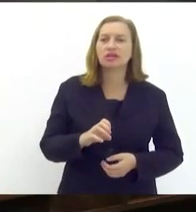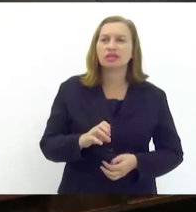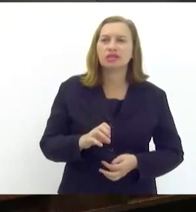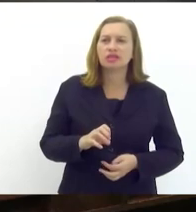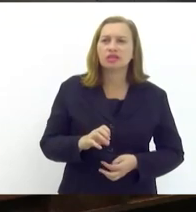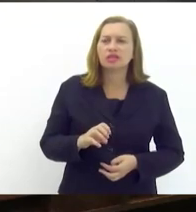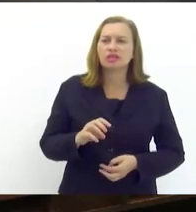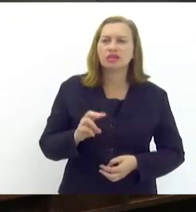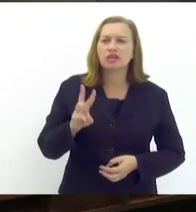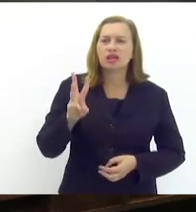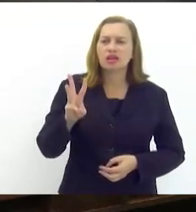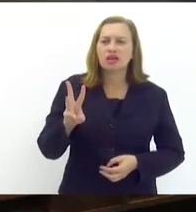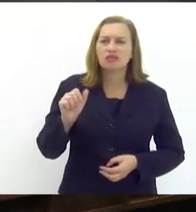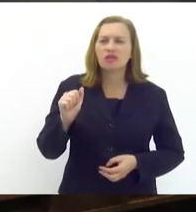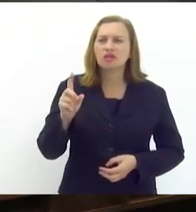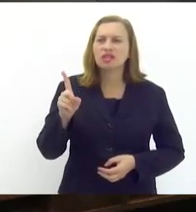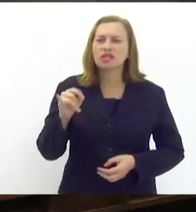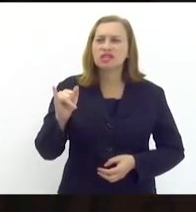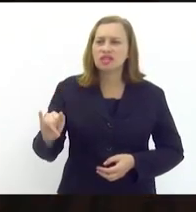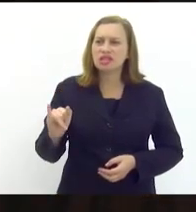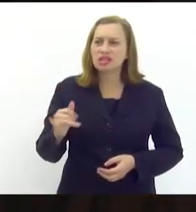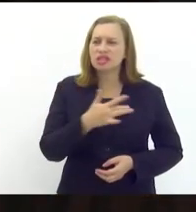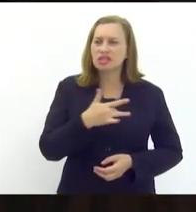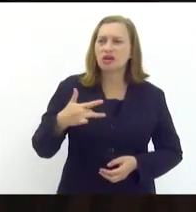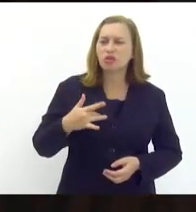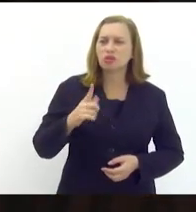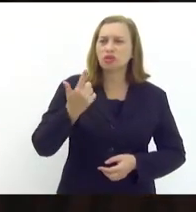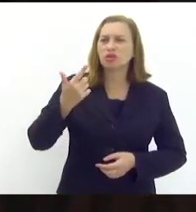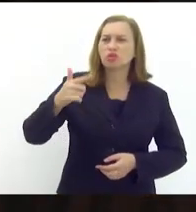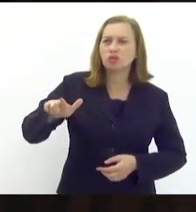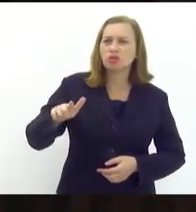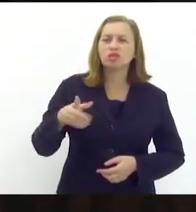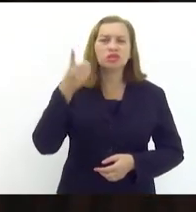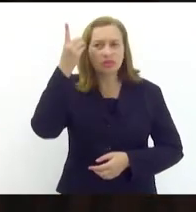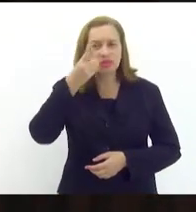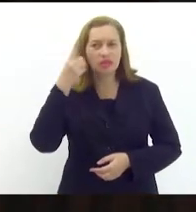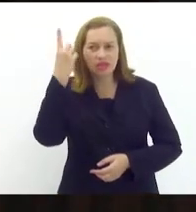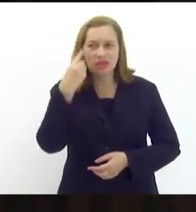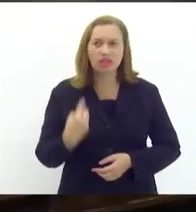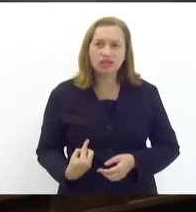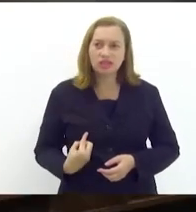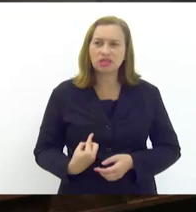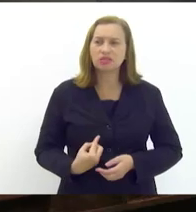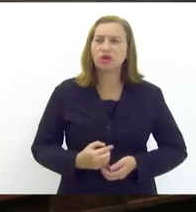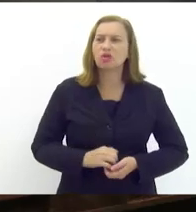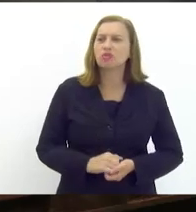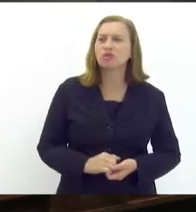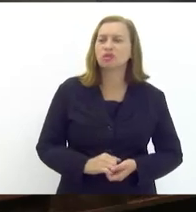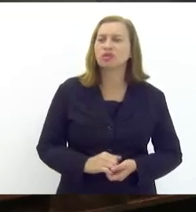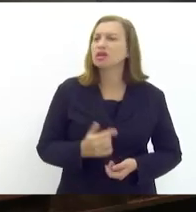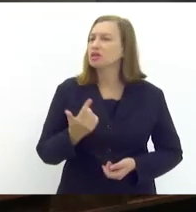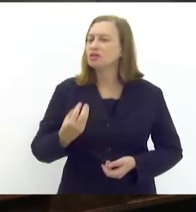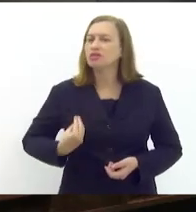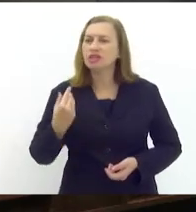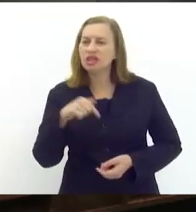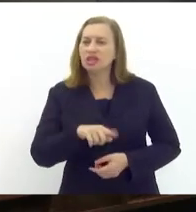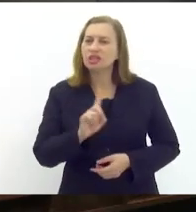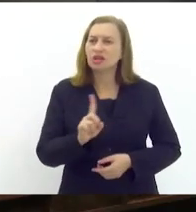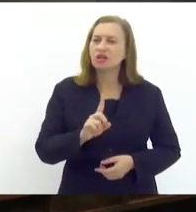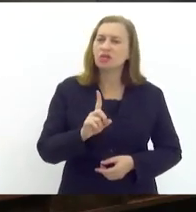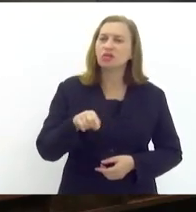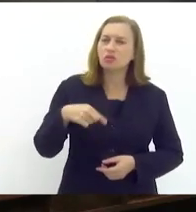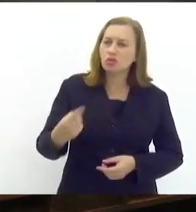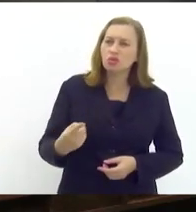Valdecir da saúde não se encontrando presente próximo escrita deputada Dani Balbi não se encontra no presente